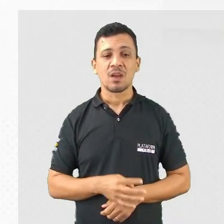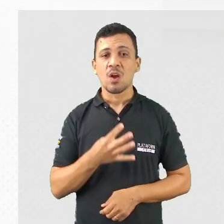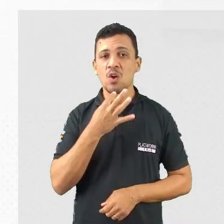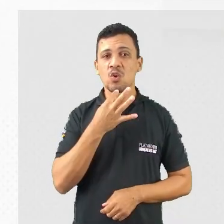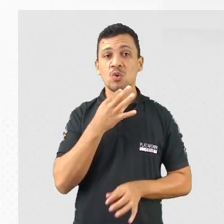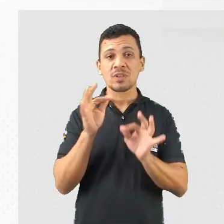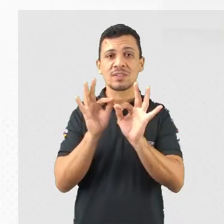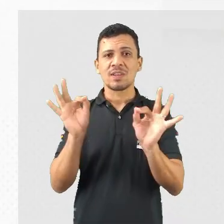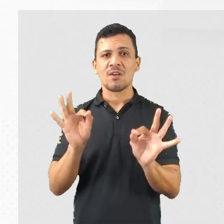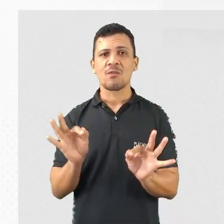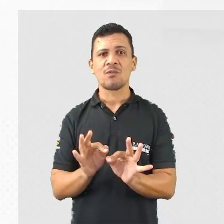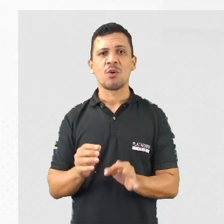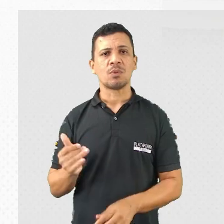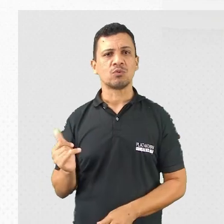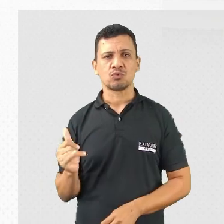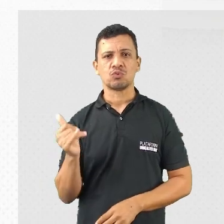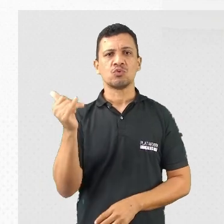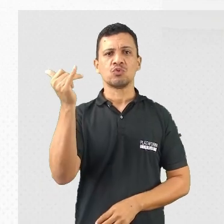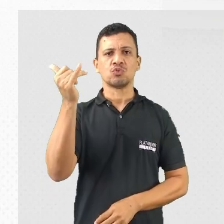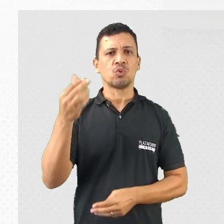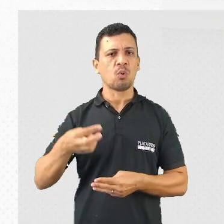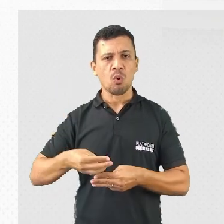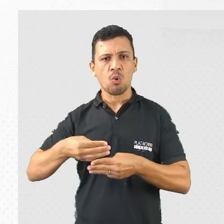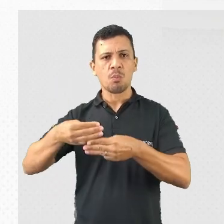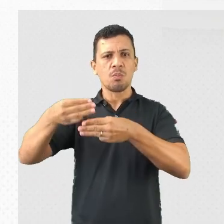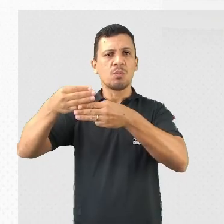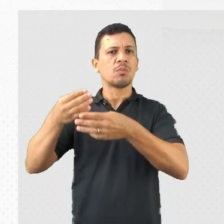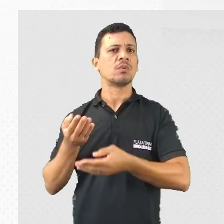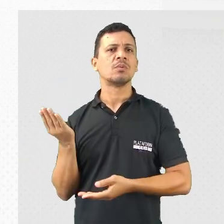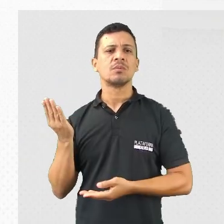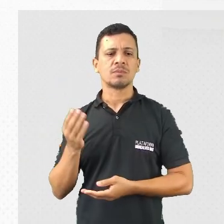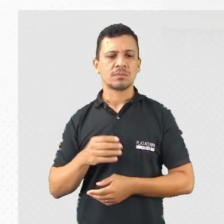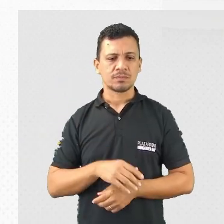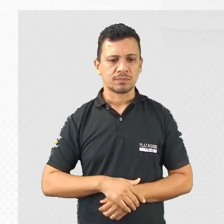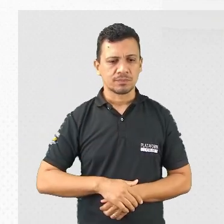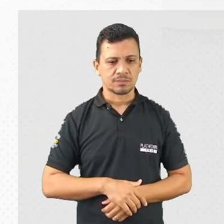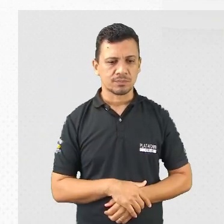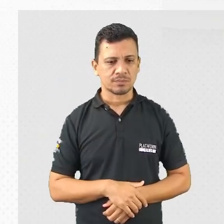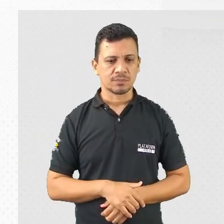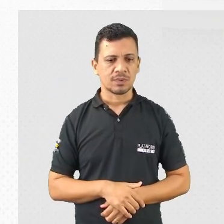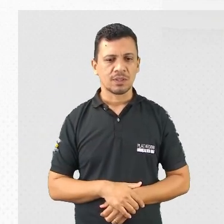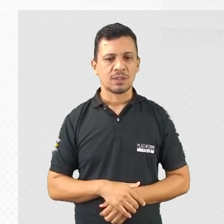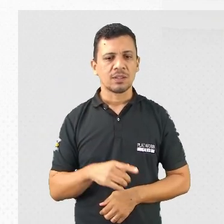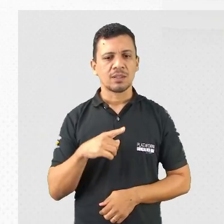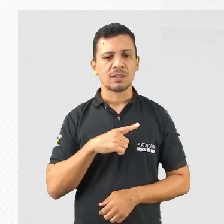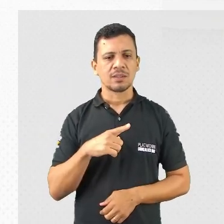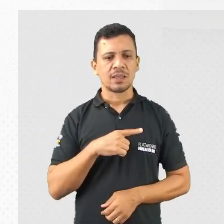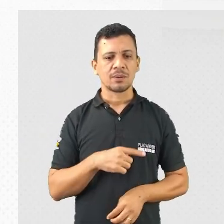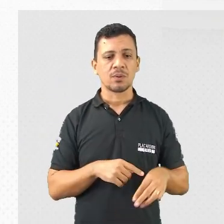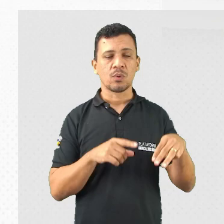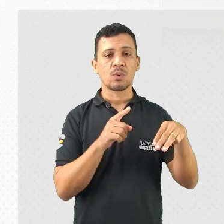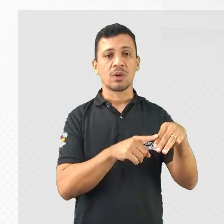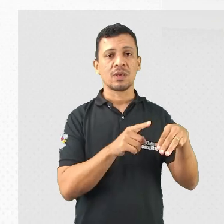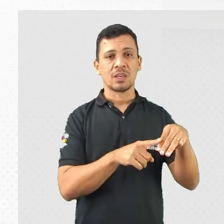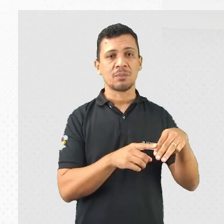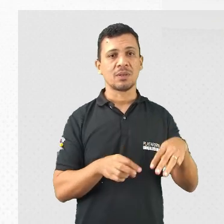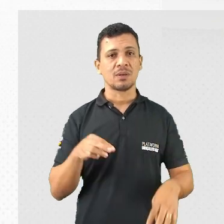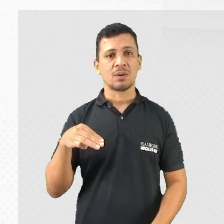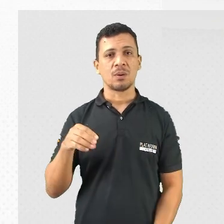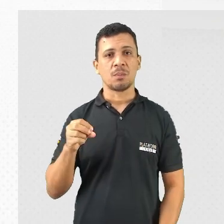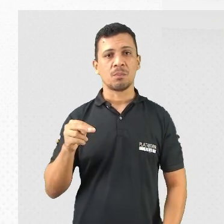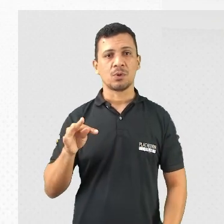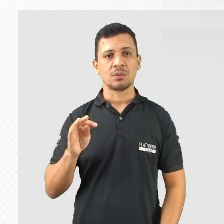fórmula do juro composto, né? A fórmula do composto ele é formado por esses elementos. Esse M aí nós chamamos de